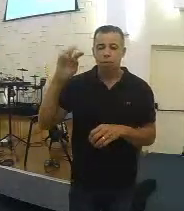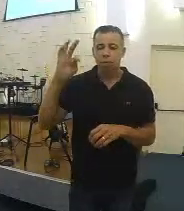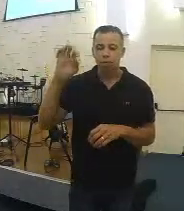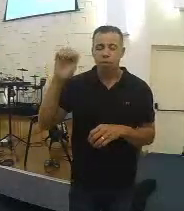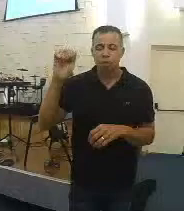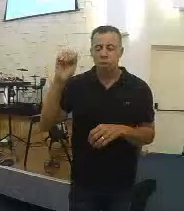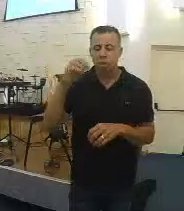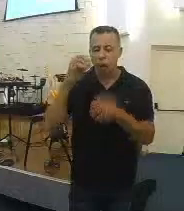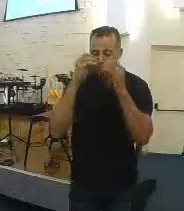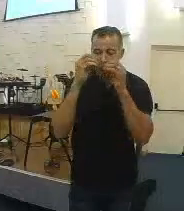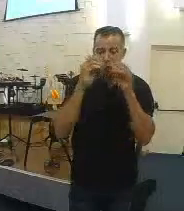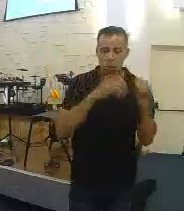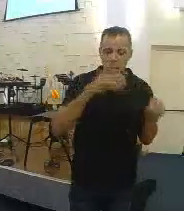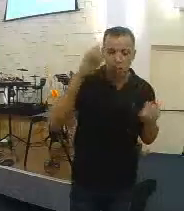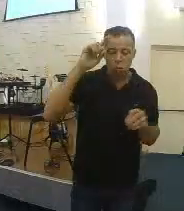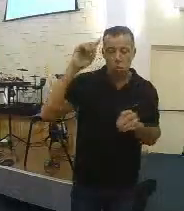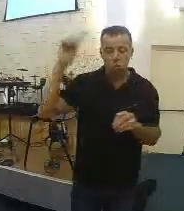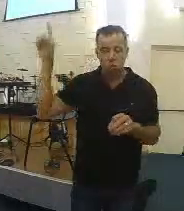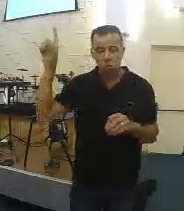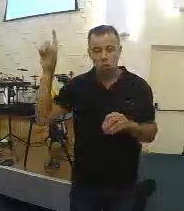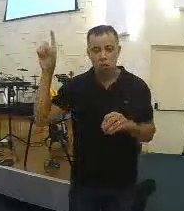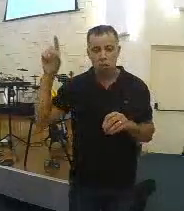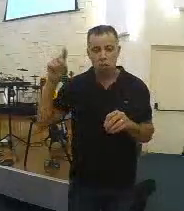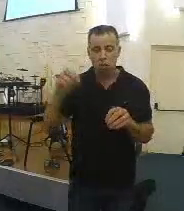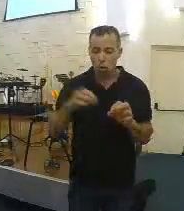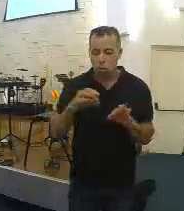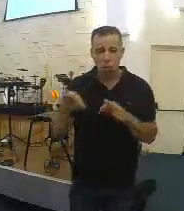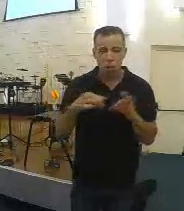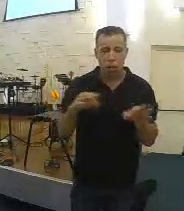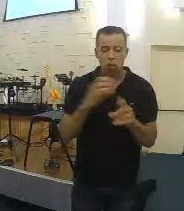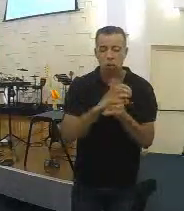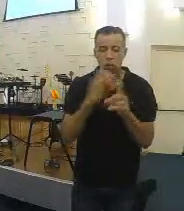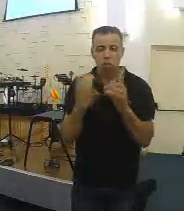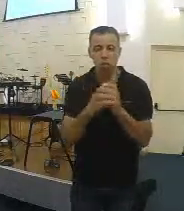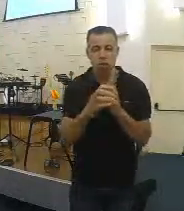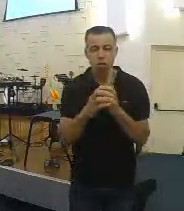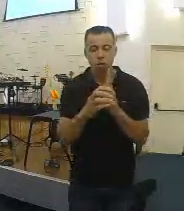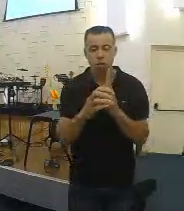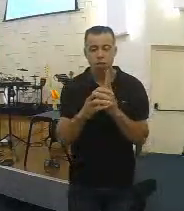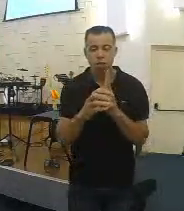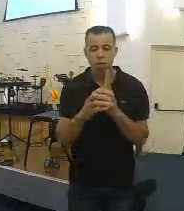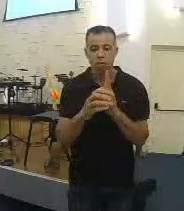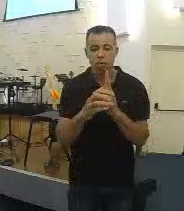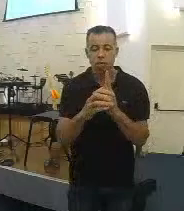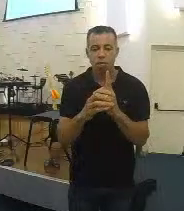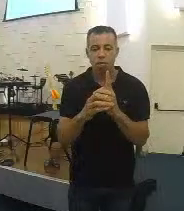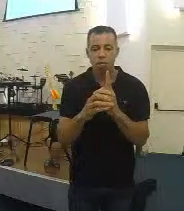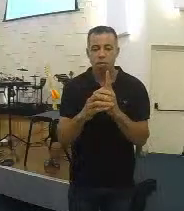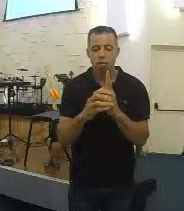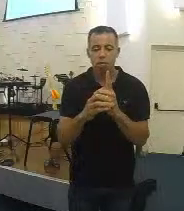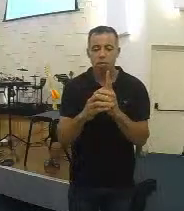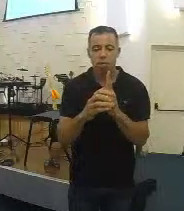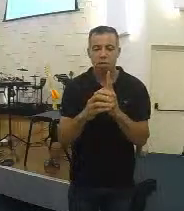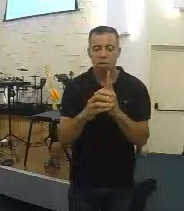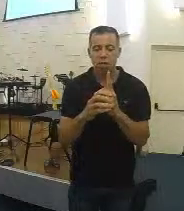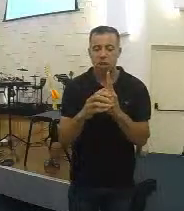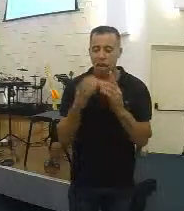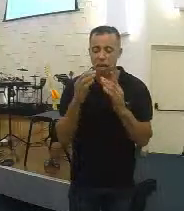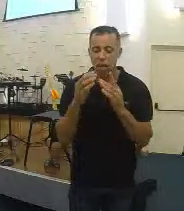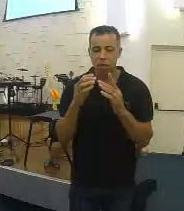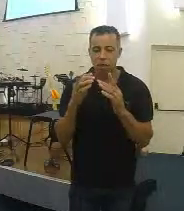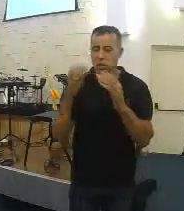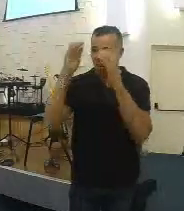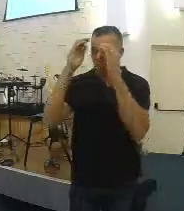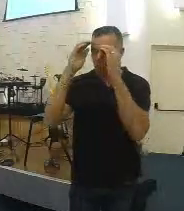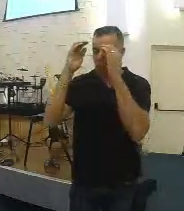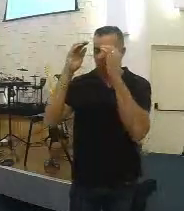o povo, executar a música, cuidar do local de culto. Ele preferiu ser ordenado irregularmente,